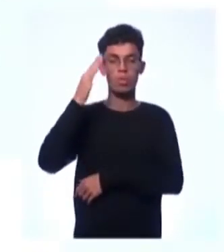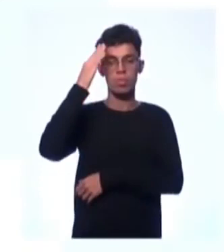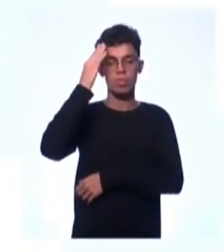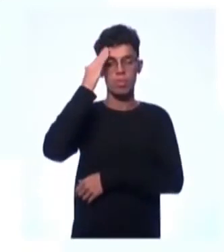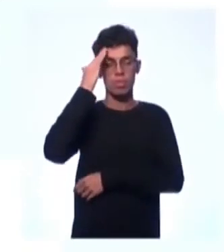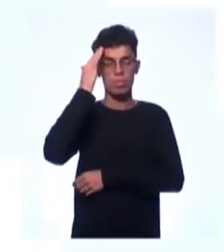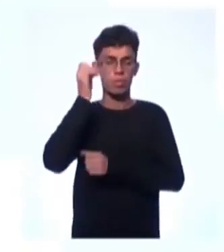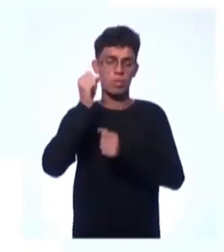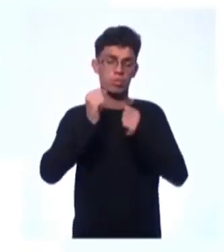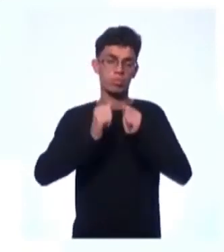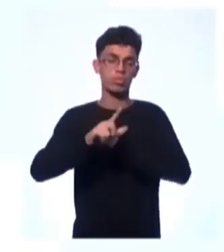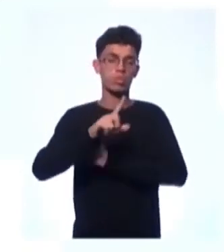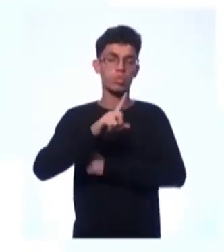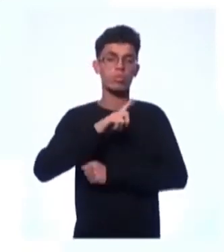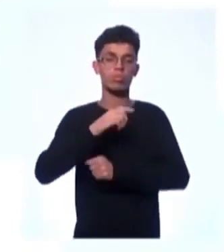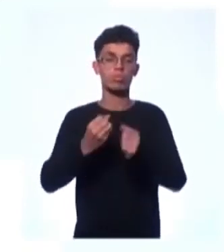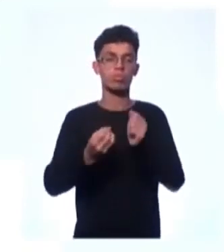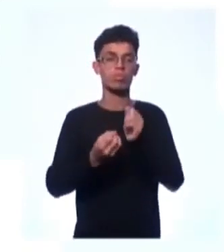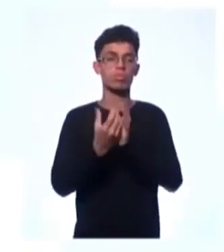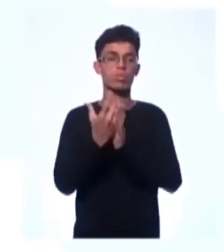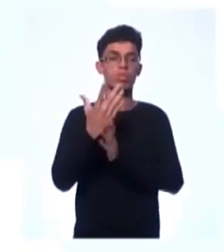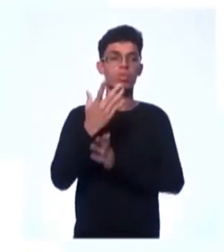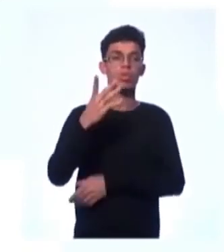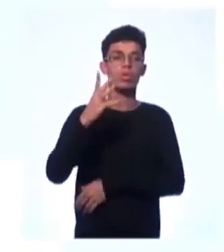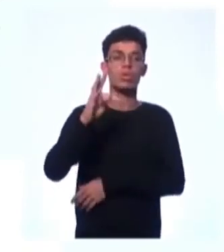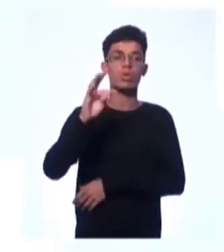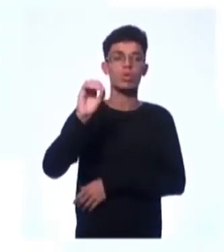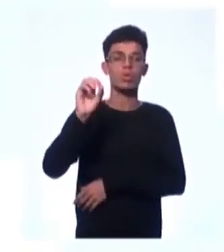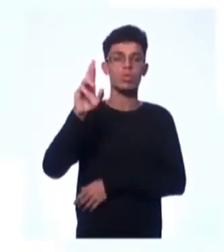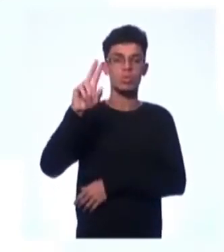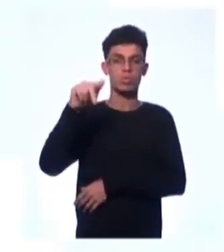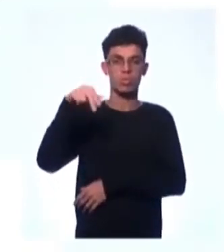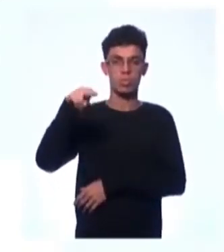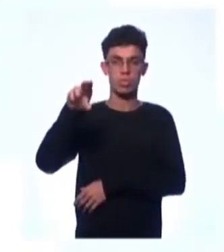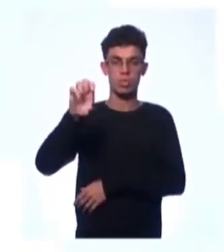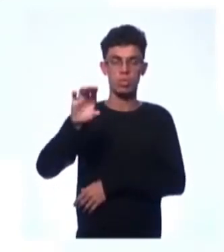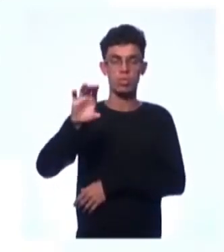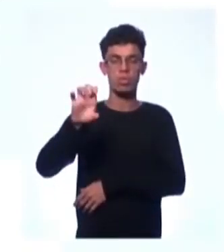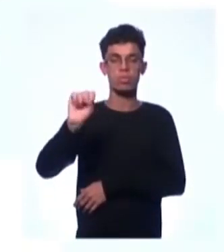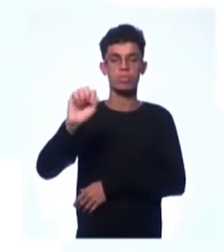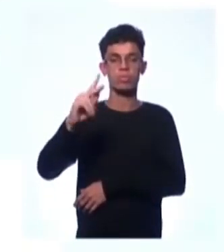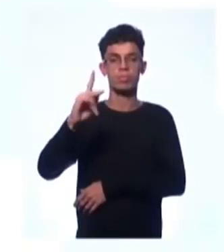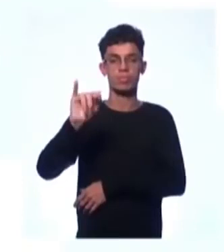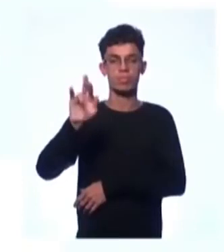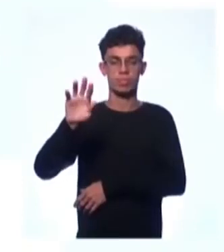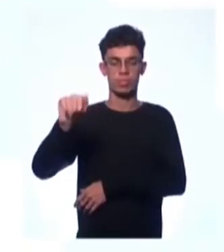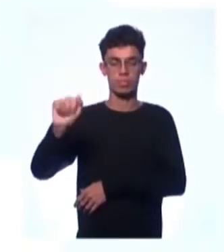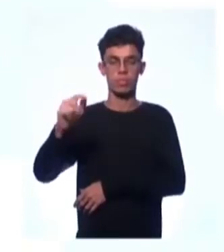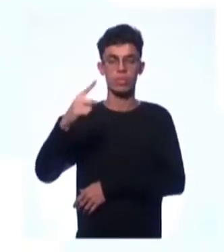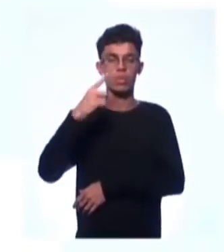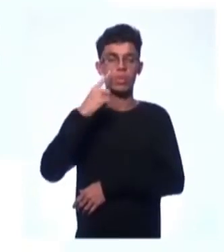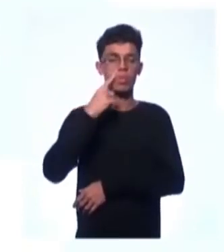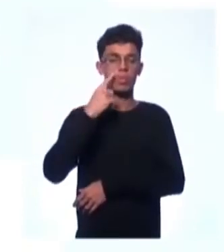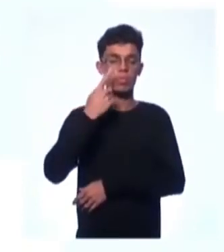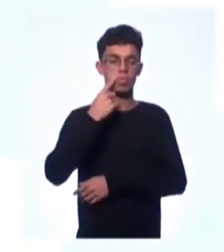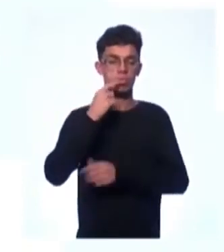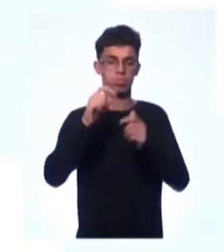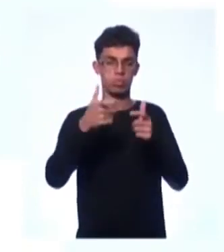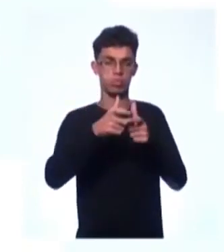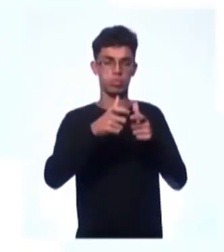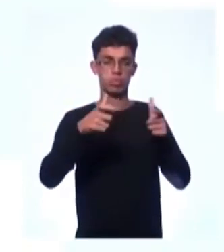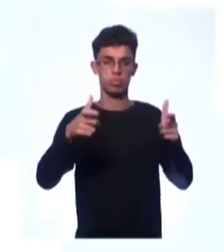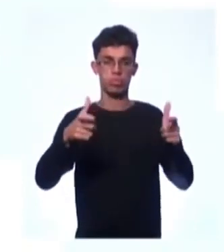podem produzir o torque em uma espira. E aí a gente vai analisar cada uma das grandezas envolvidas